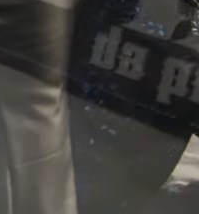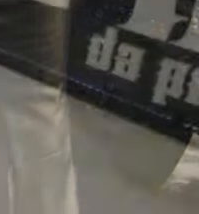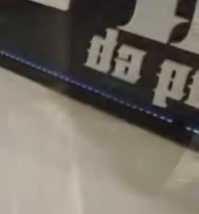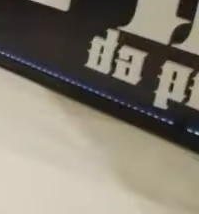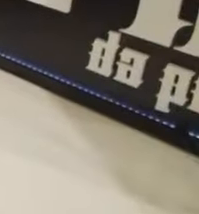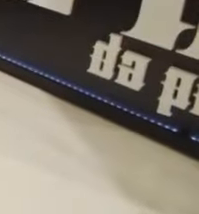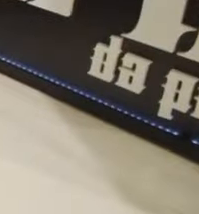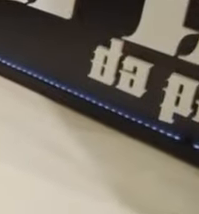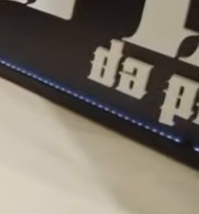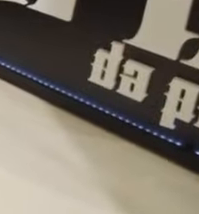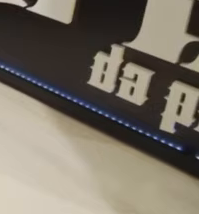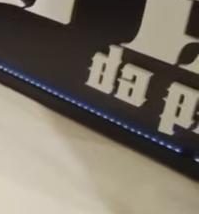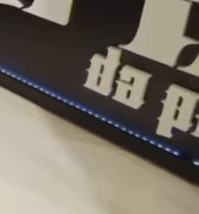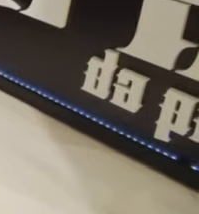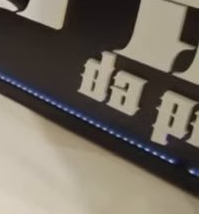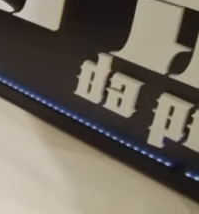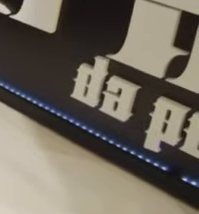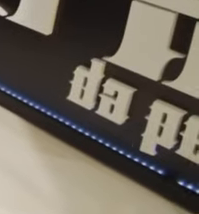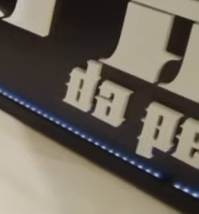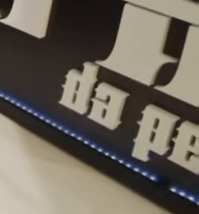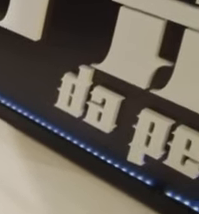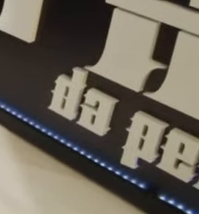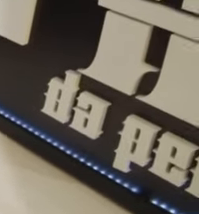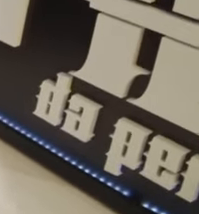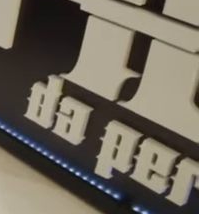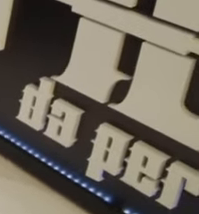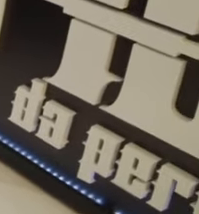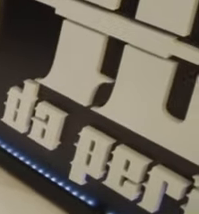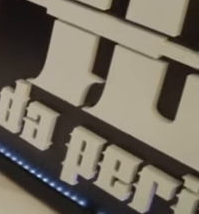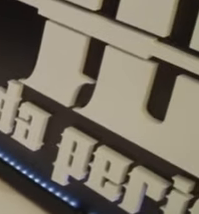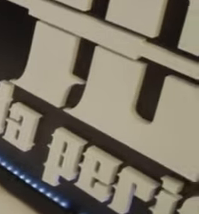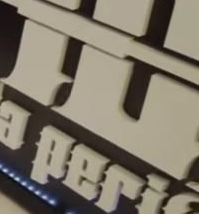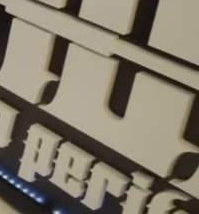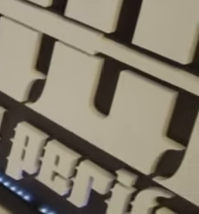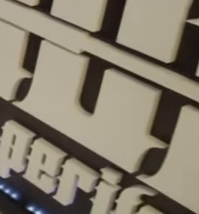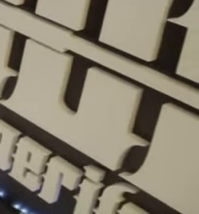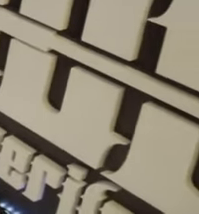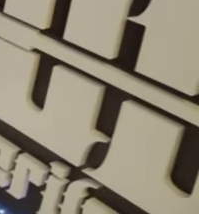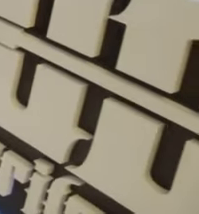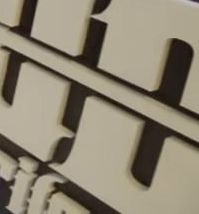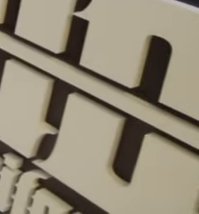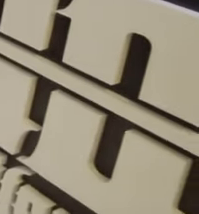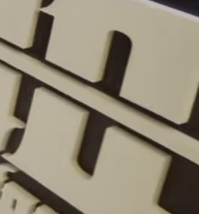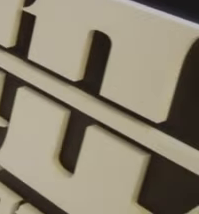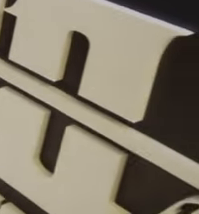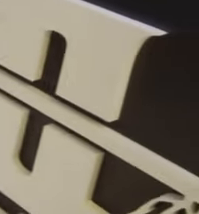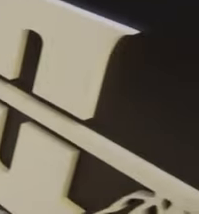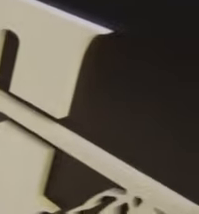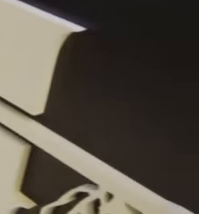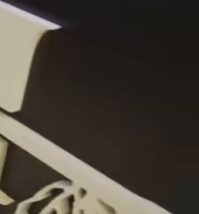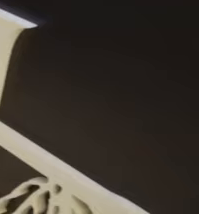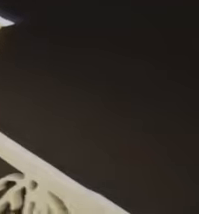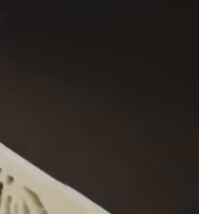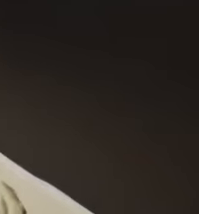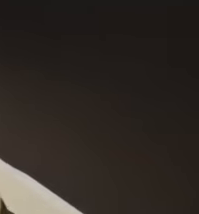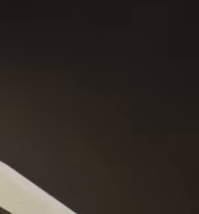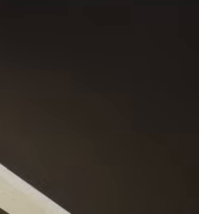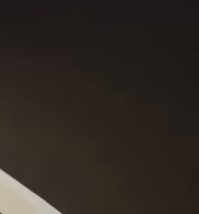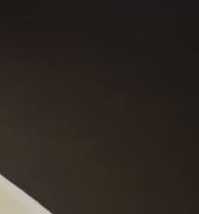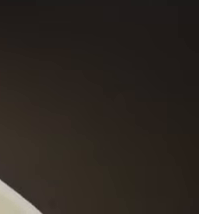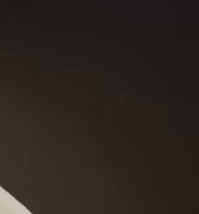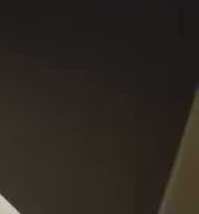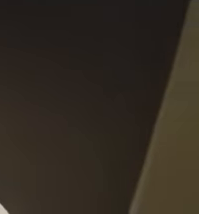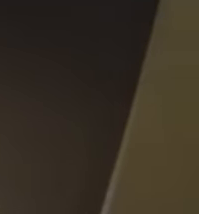barraco observava da janela e viu que a vida mais cara nem sempre é a mais bela. E foi,